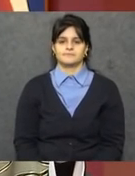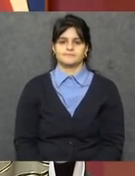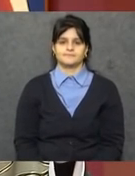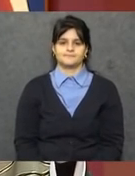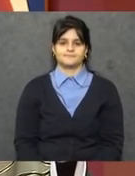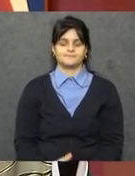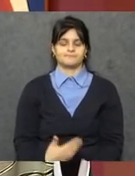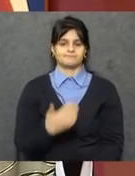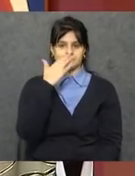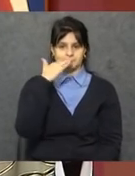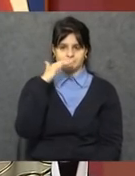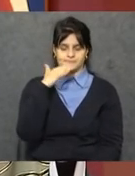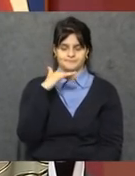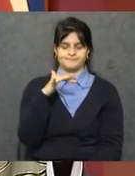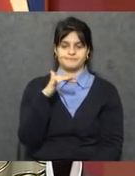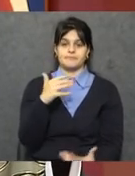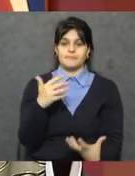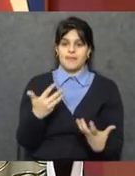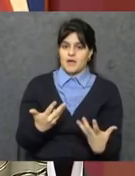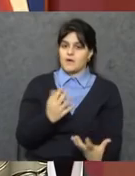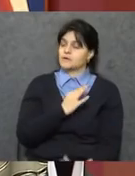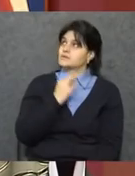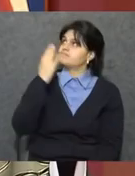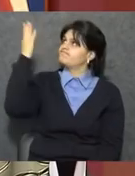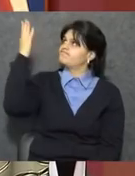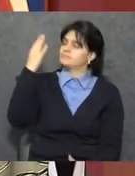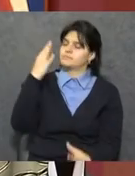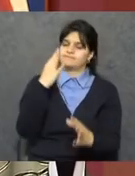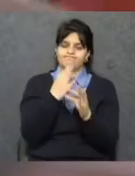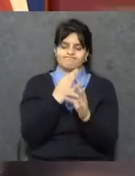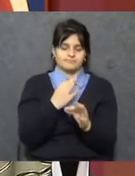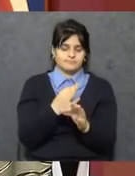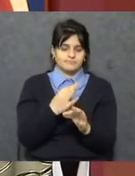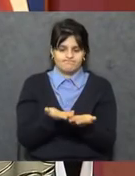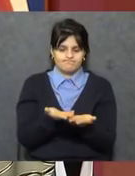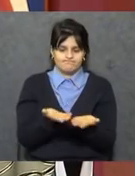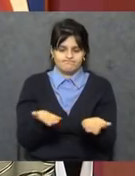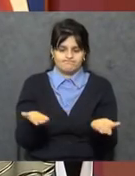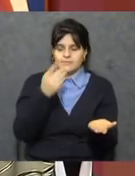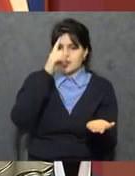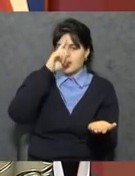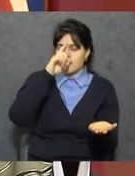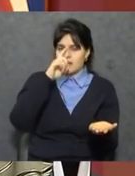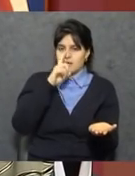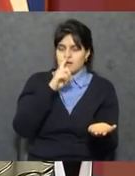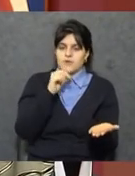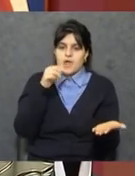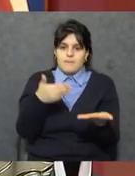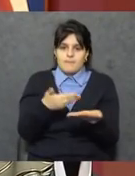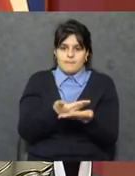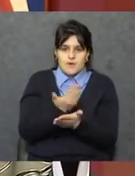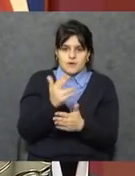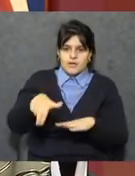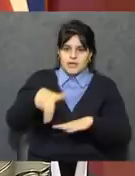Celebrando agora, Senhor, o memorial da morte e ressurreição do vosso